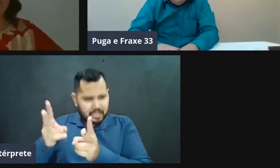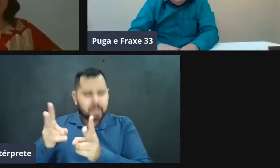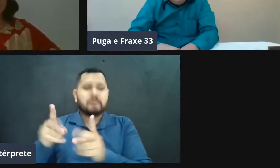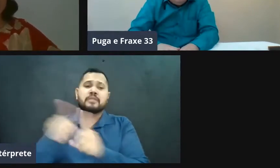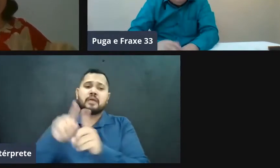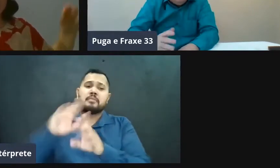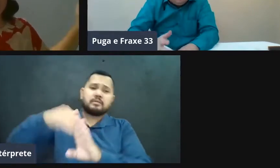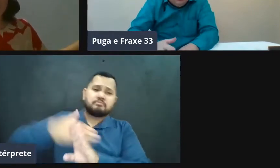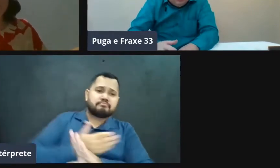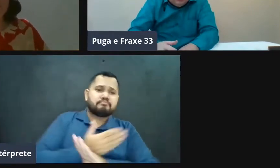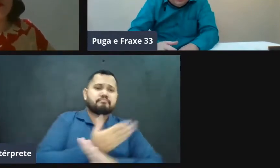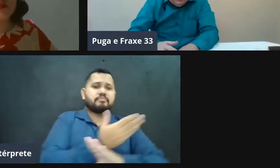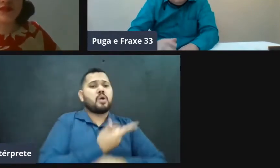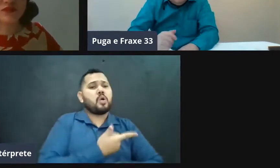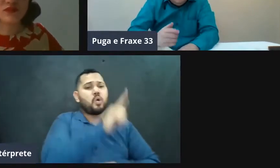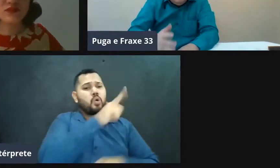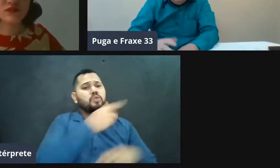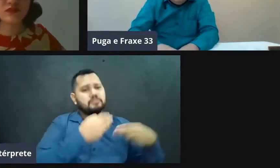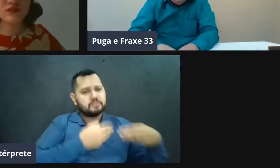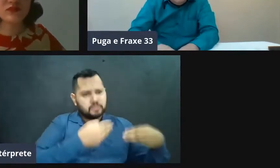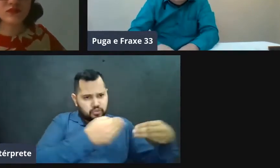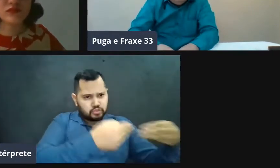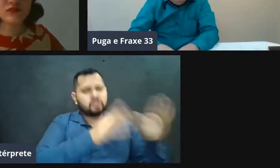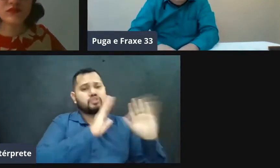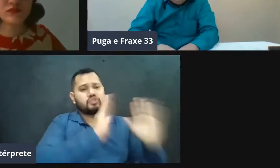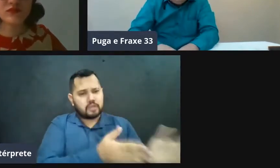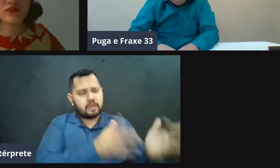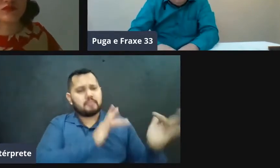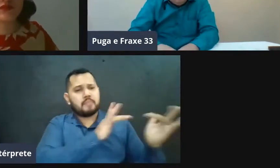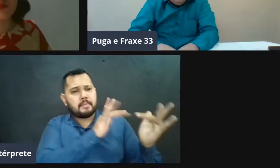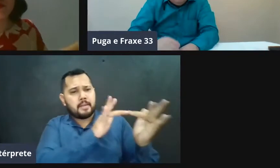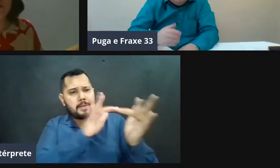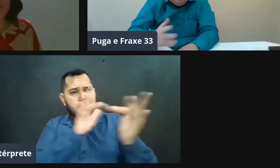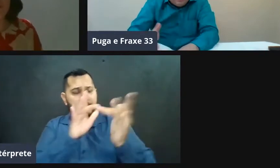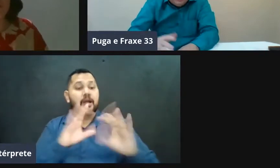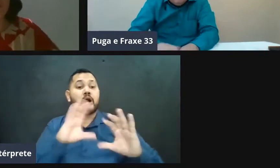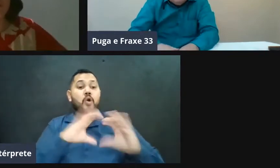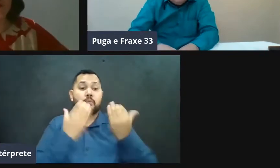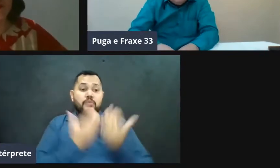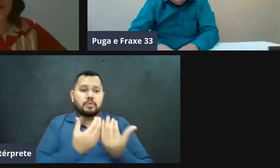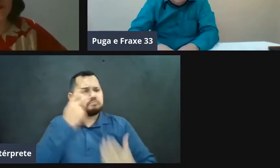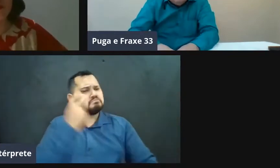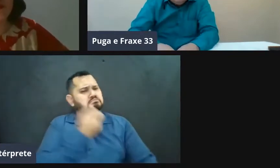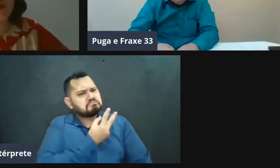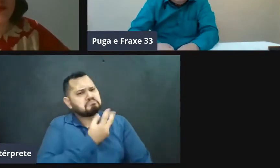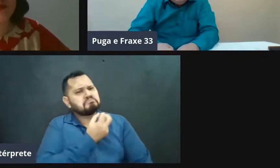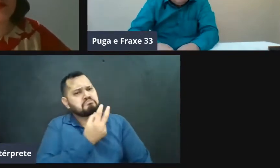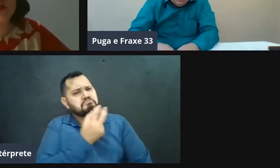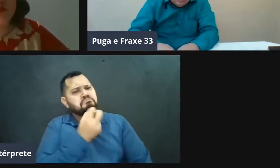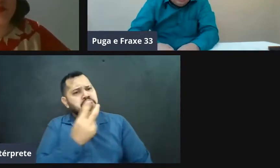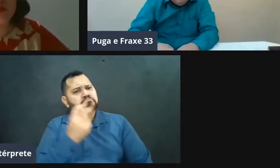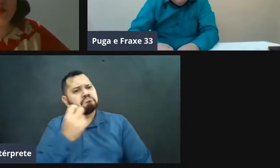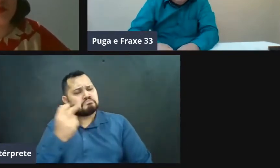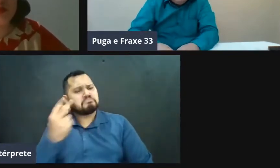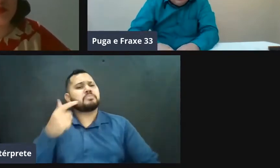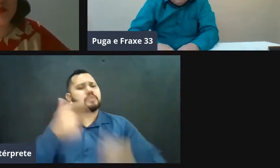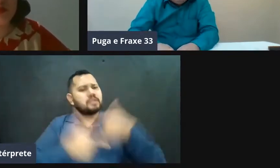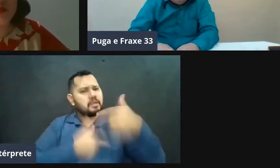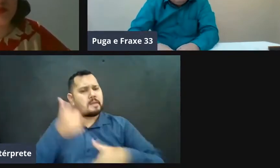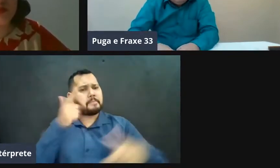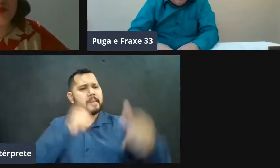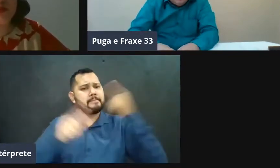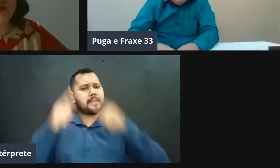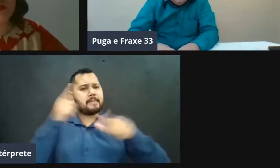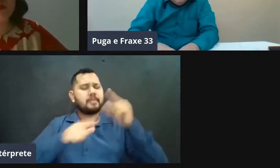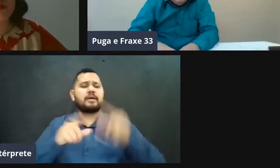de parcerias com outros ministérios, a comunidade viu isso ao longo da nossa gestão, e é claro que